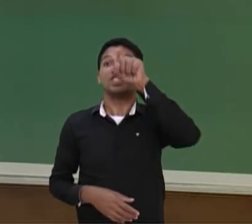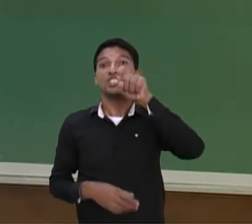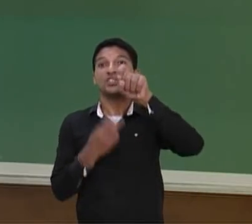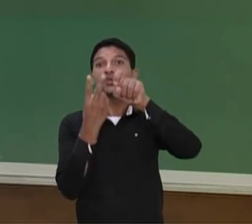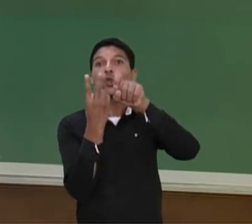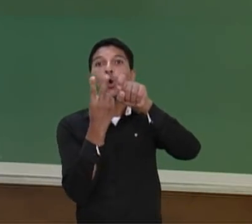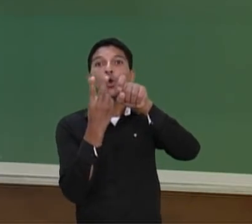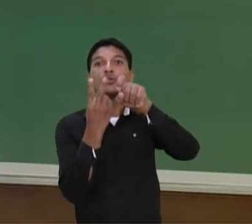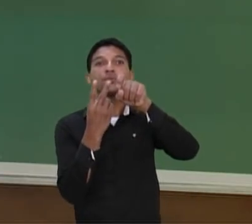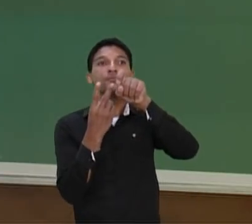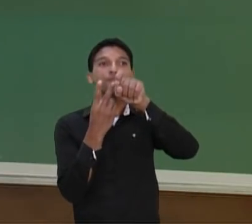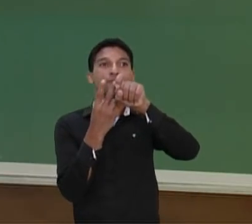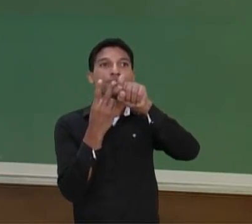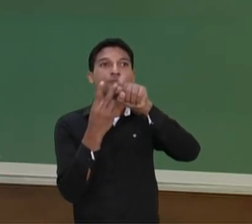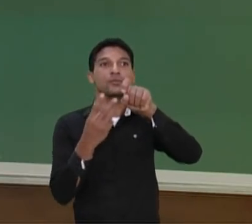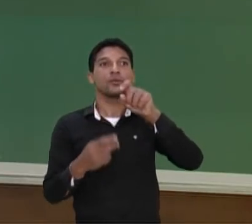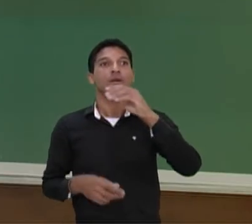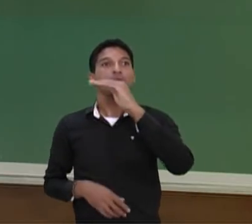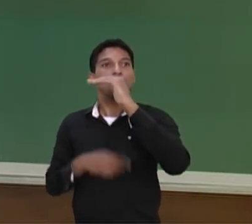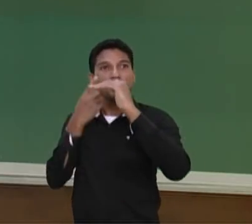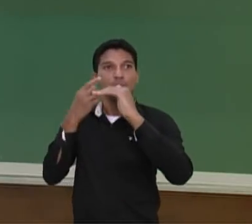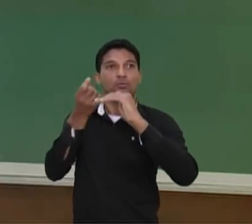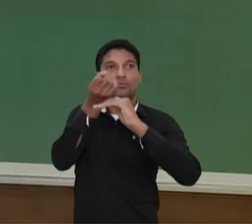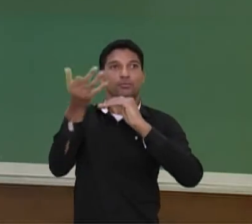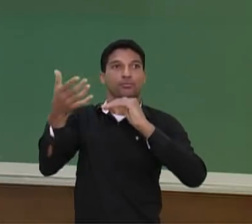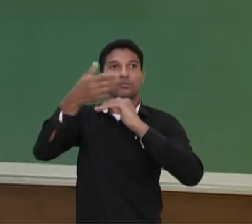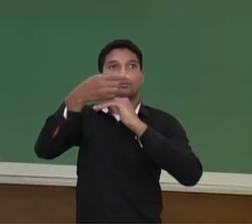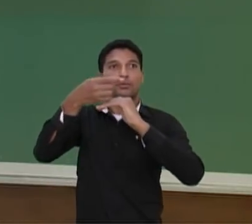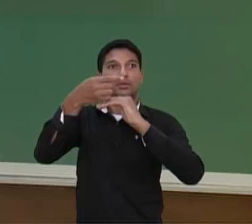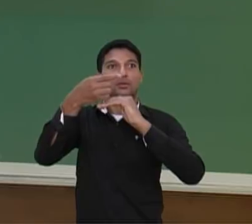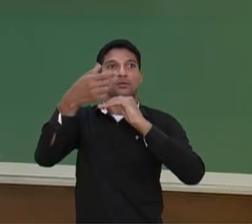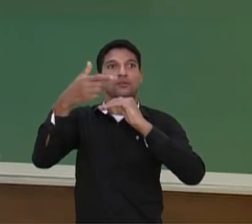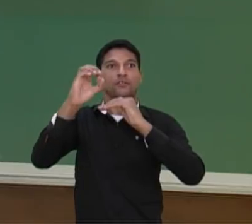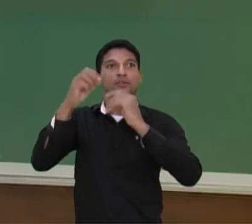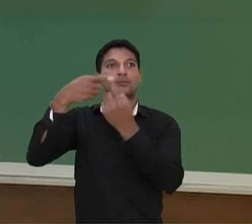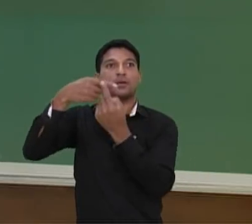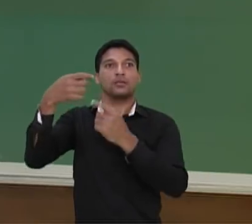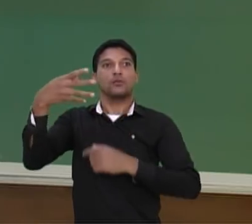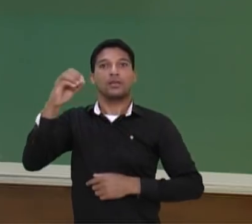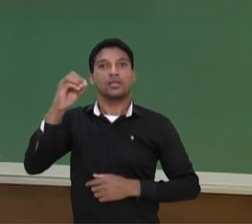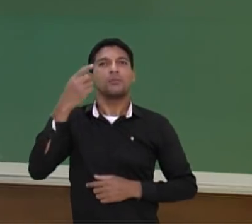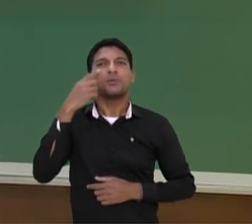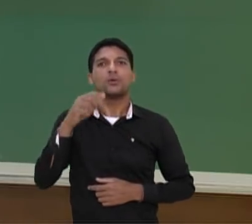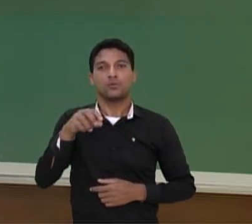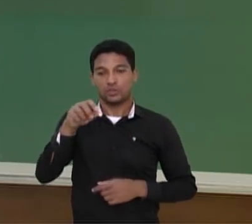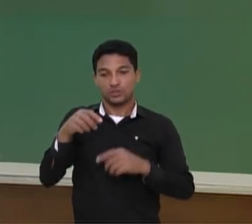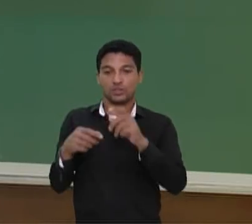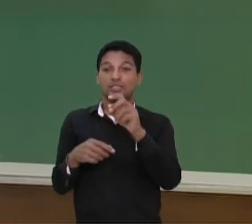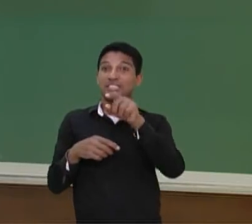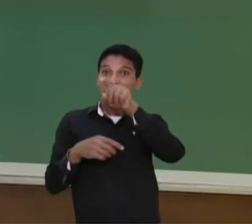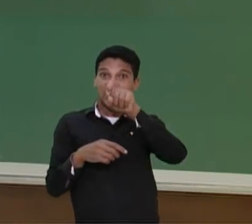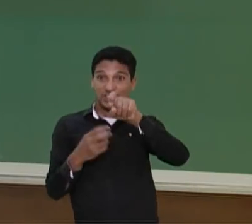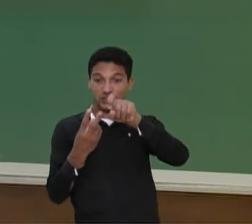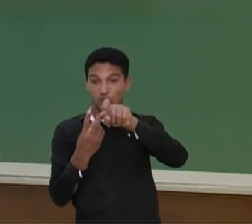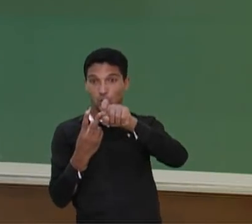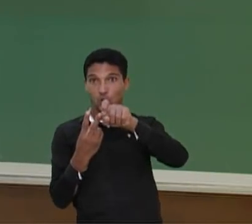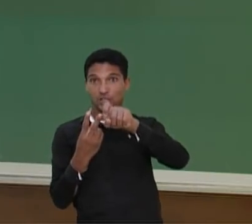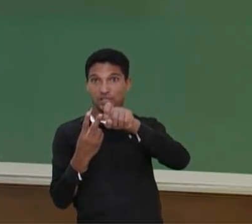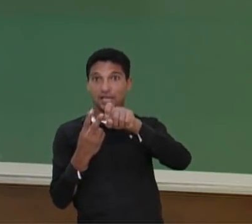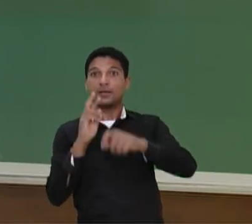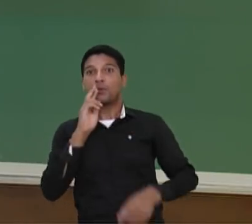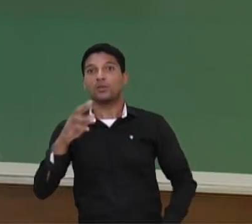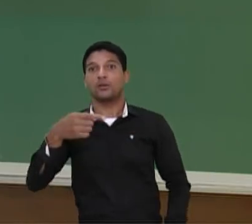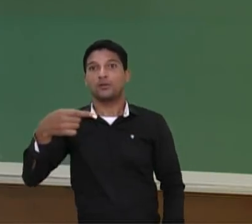20 / - 4 e 1 x 2 vai ser igual a menos cinco só que o que que eu tava pedindo aqui né